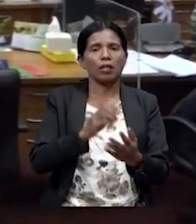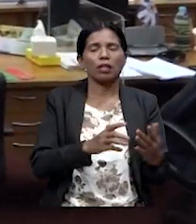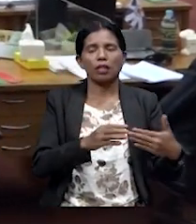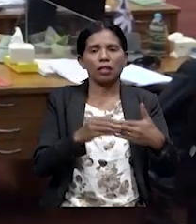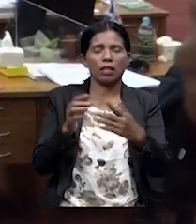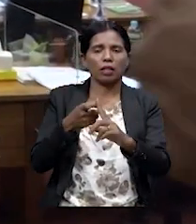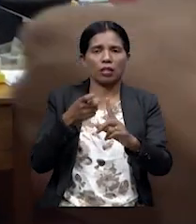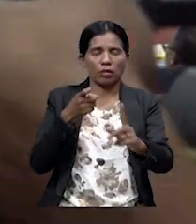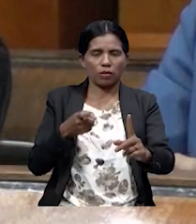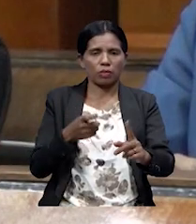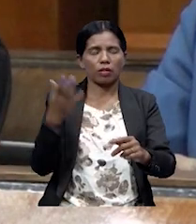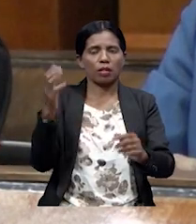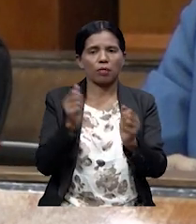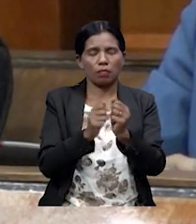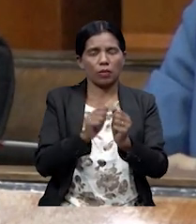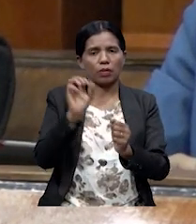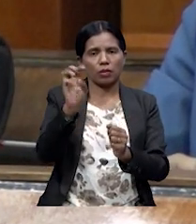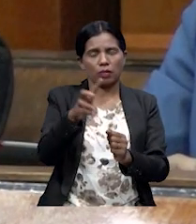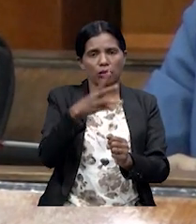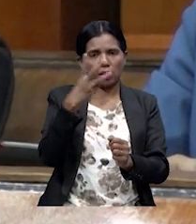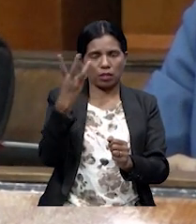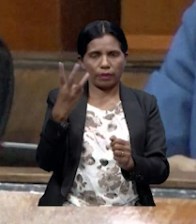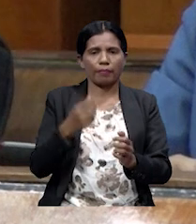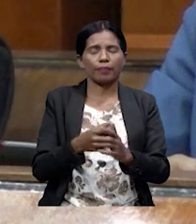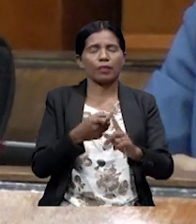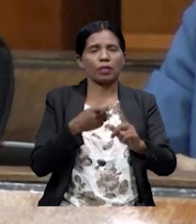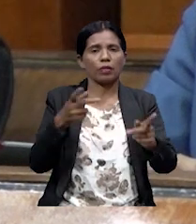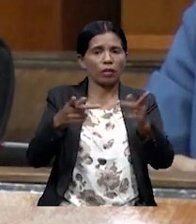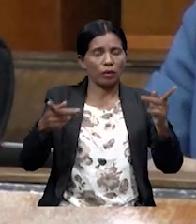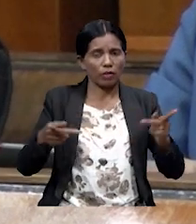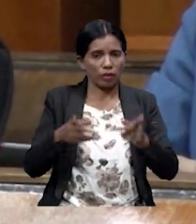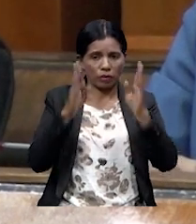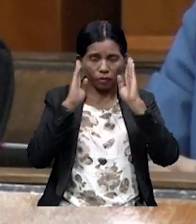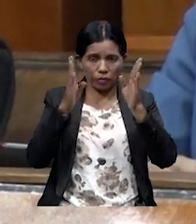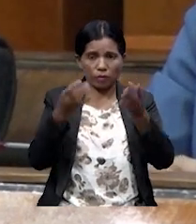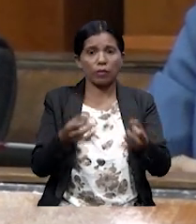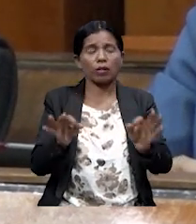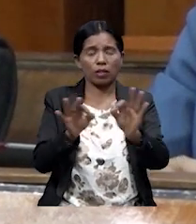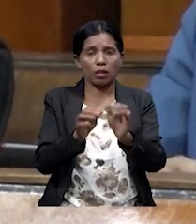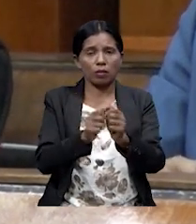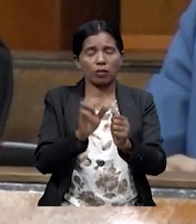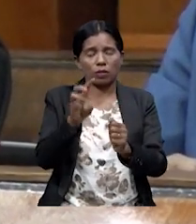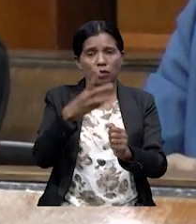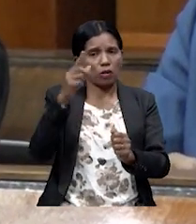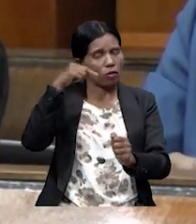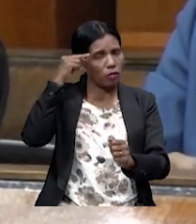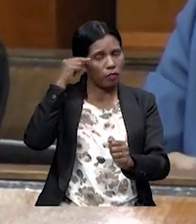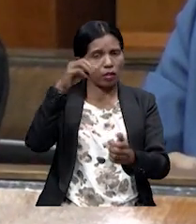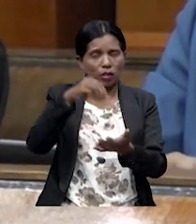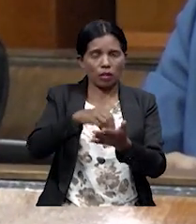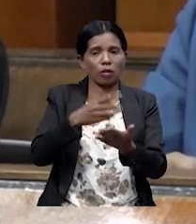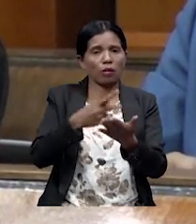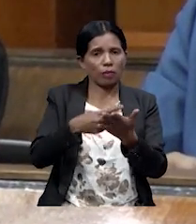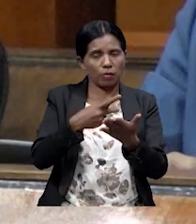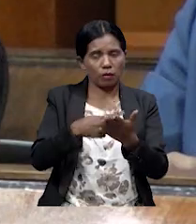área estratégico sanulu resing nen. Husi área estratégico hamutuk sanulu resing neng, nebe governo cita ia